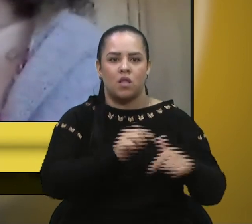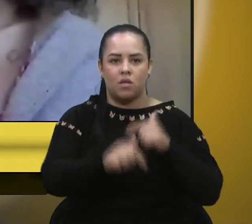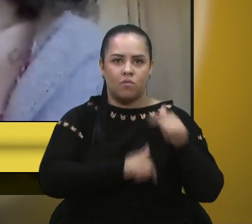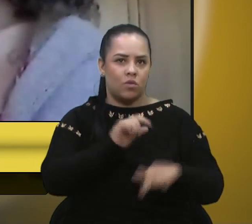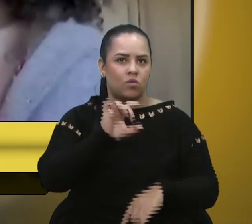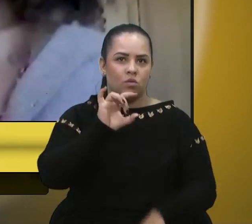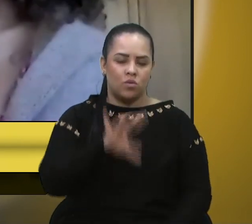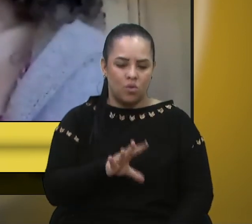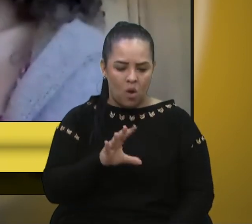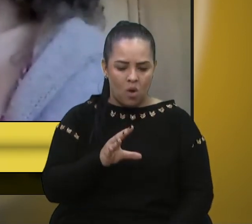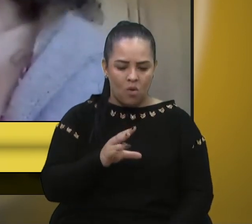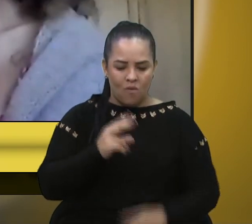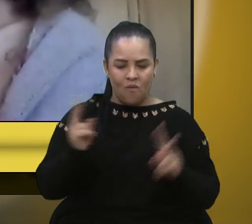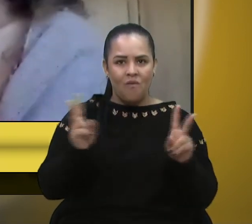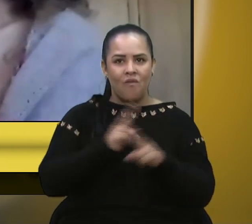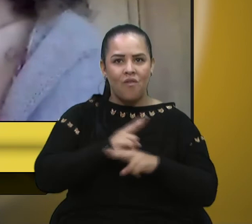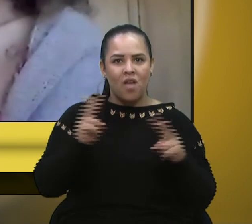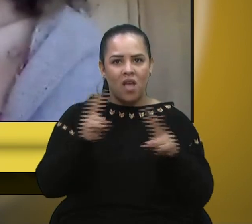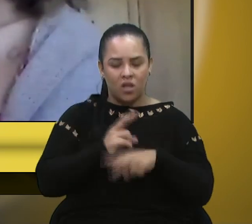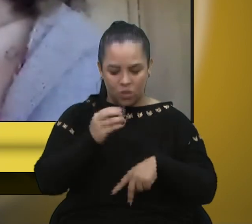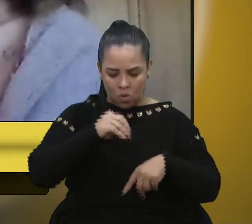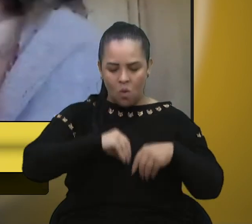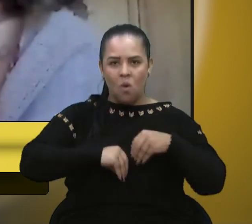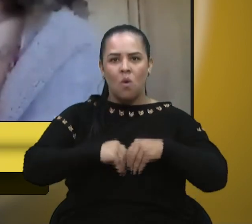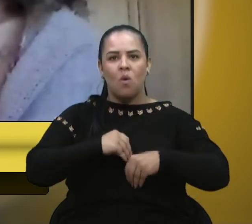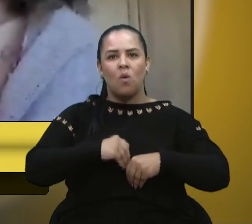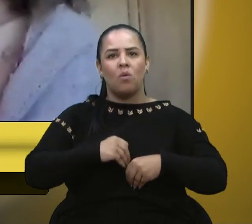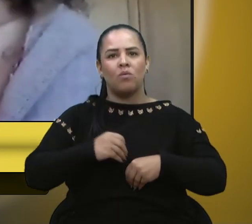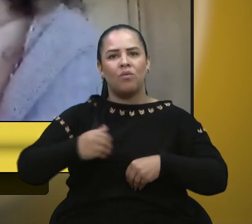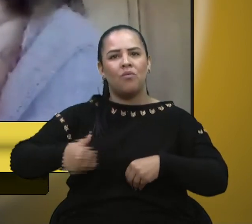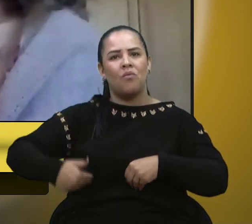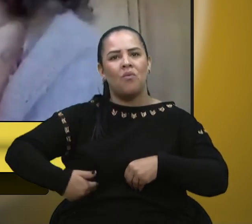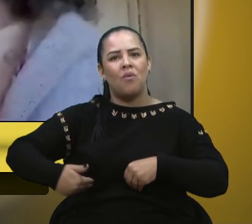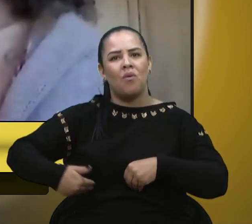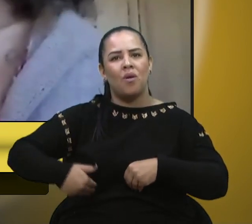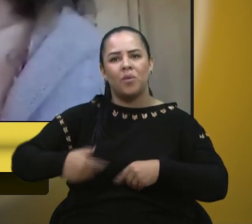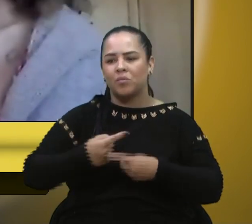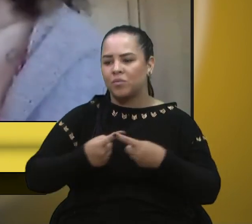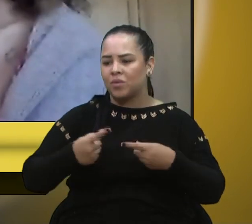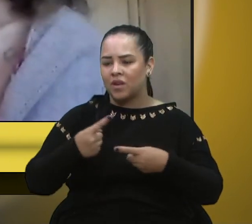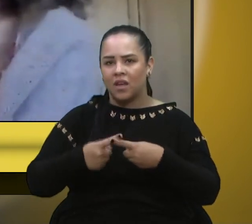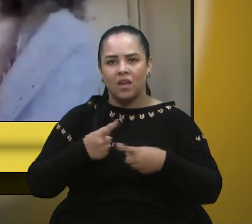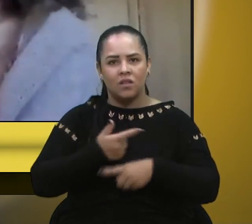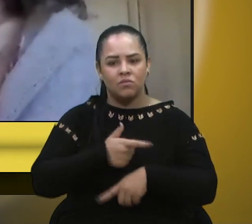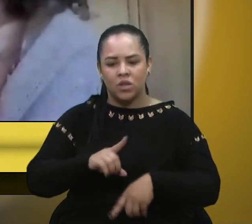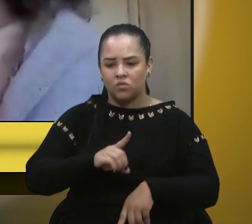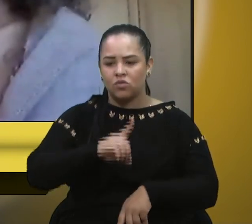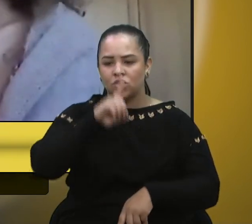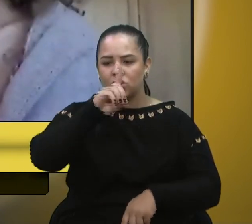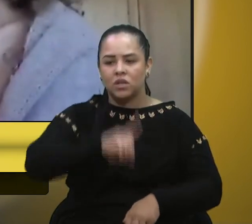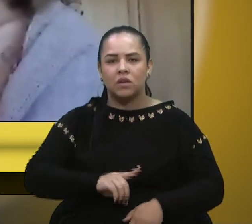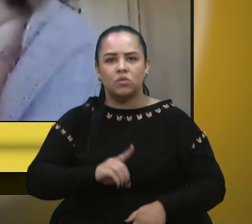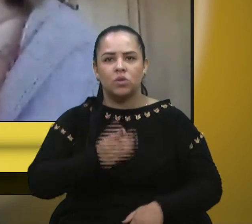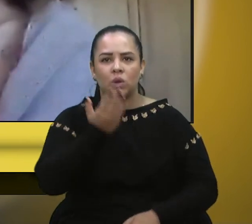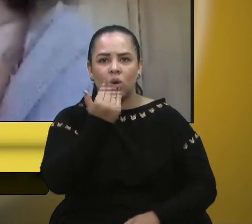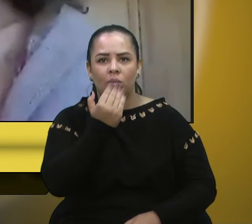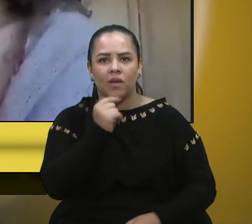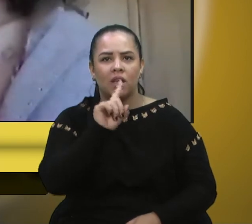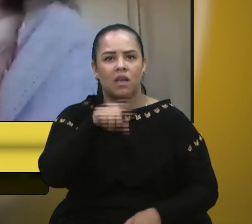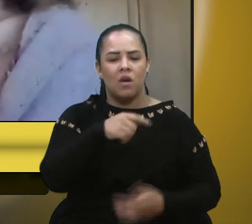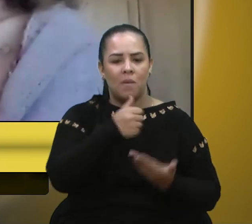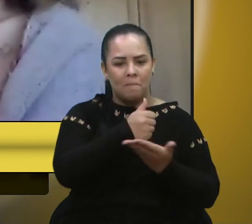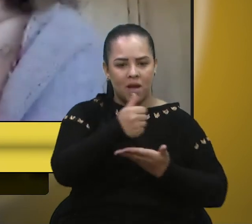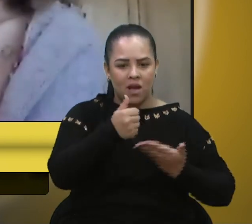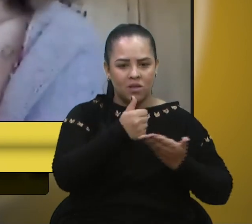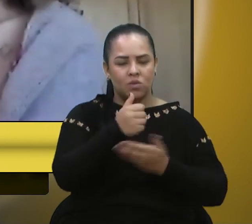com ar no estômago, porque sequer temos o direito de nos alimentar, um direito básico da nossa Constituição Federal.